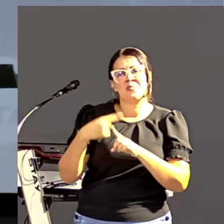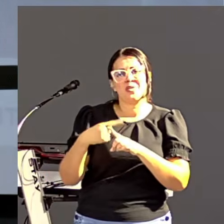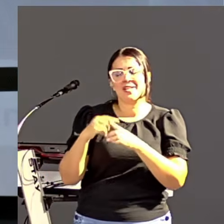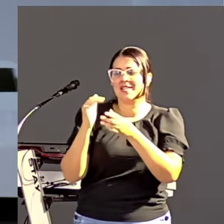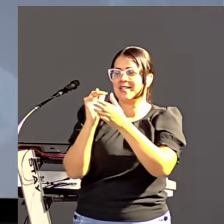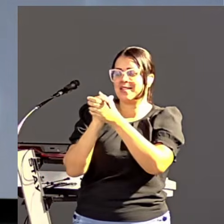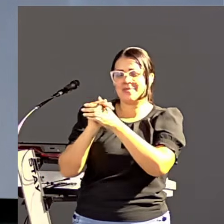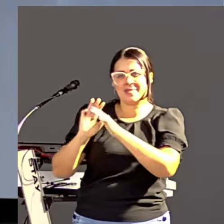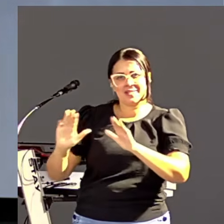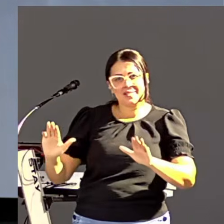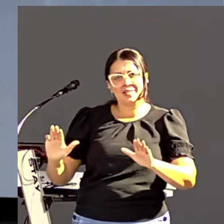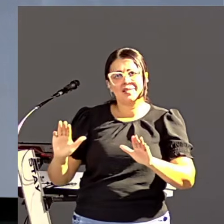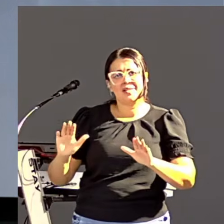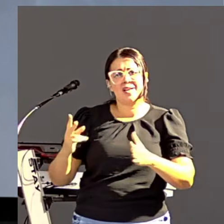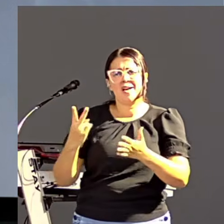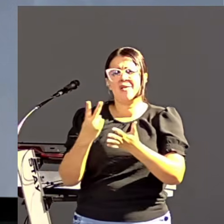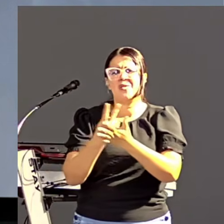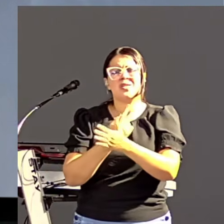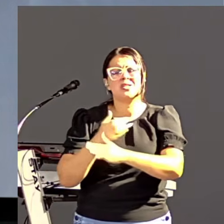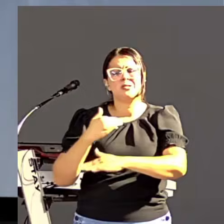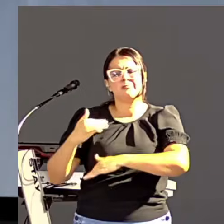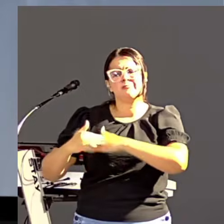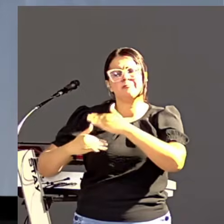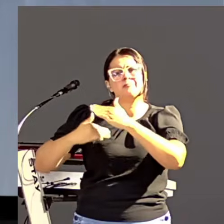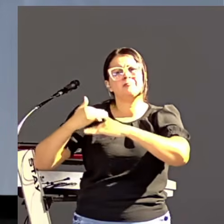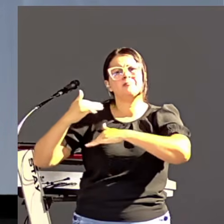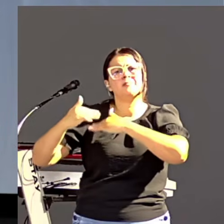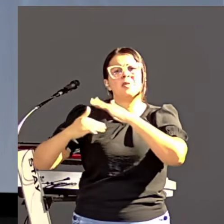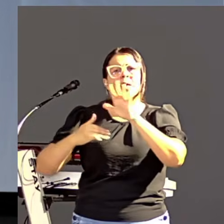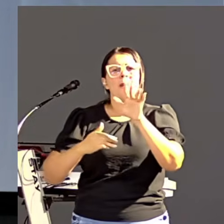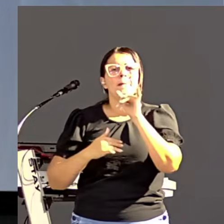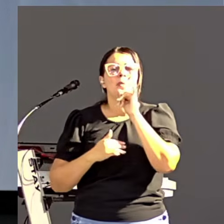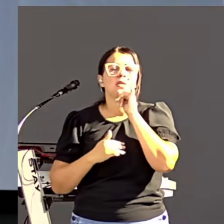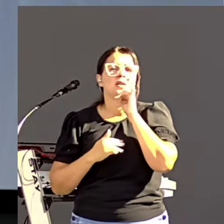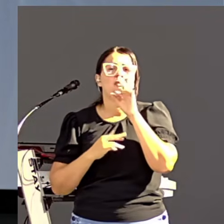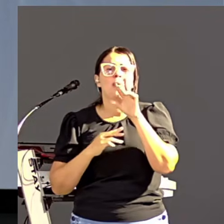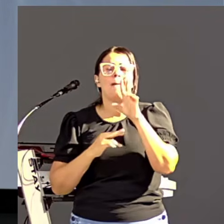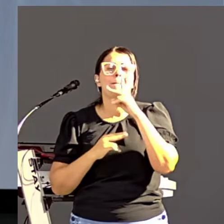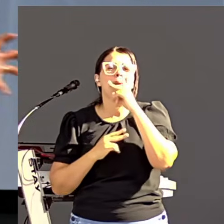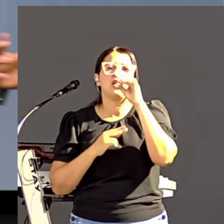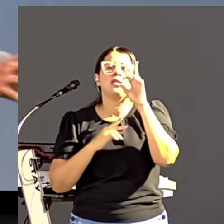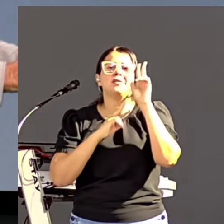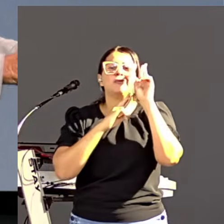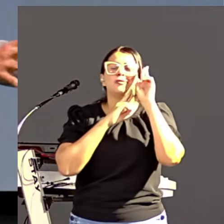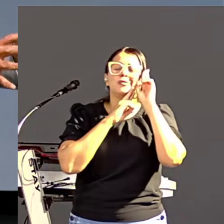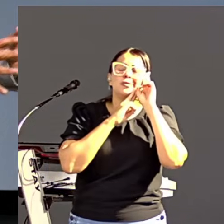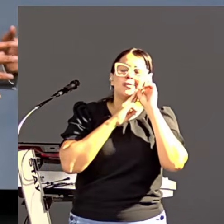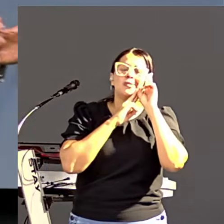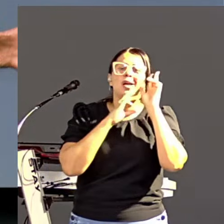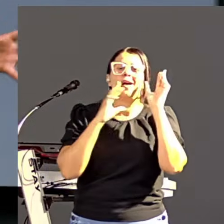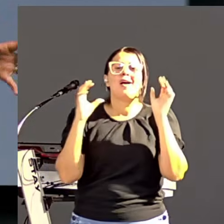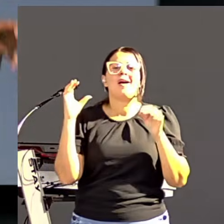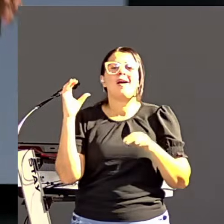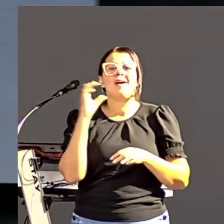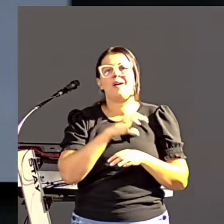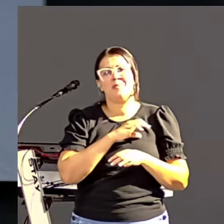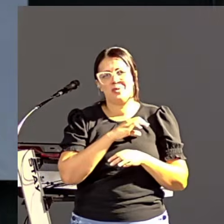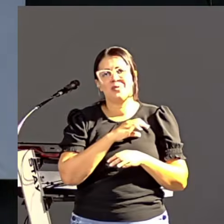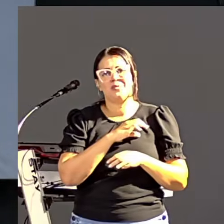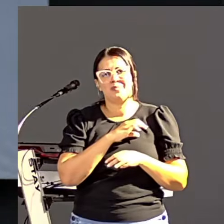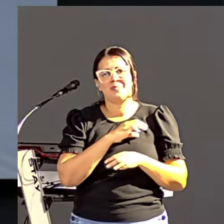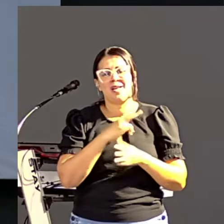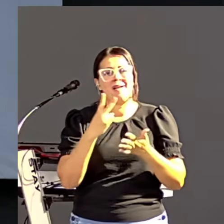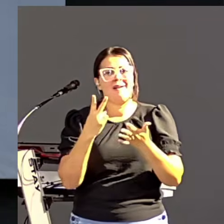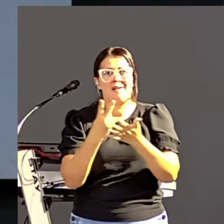Os dois sabem que foi acontecendo. É o ato de dormir, irmãos. O ato letárgico da sonolência